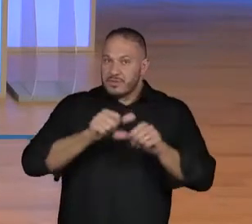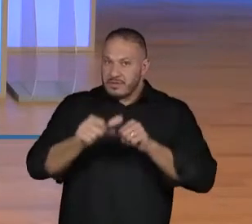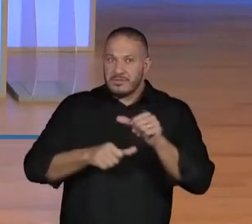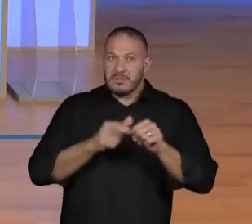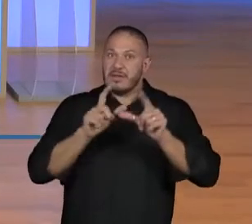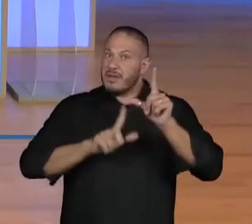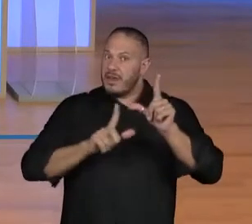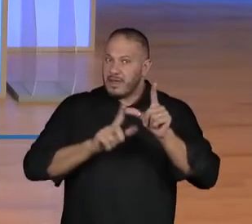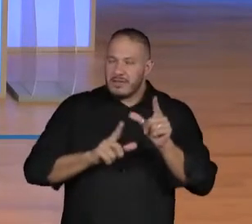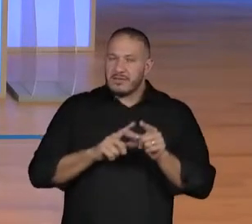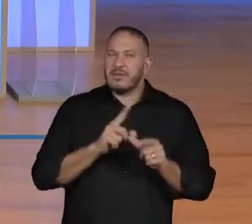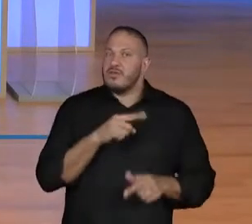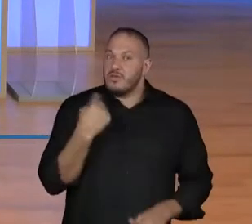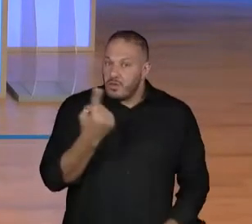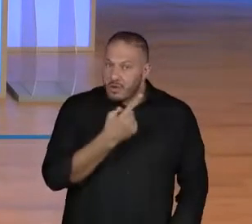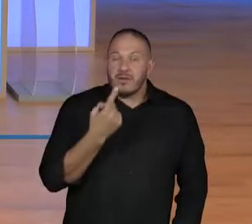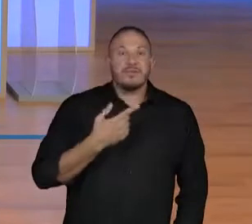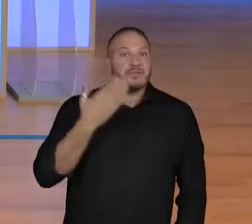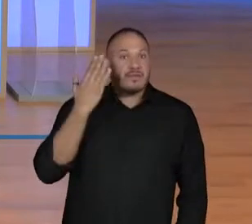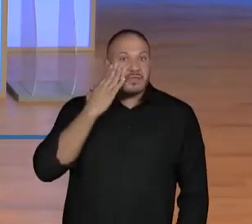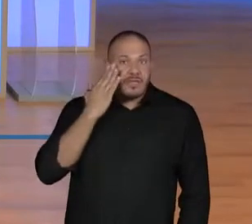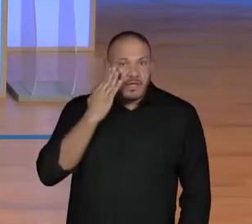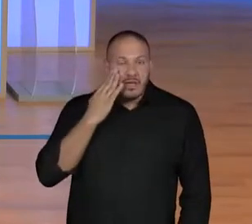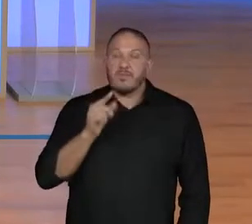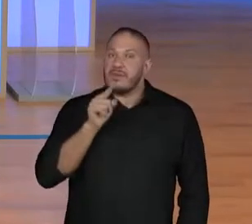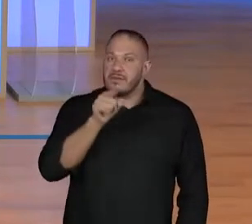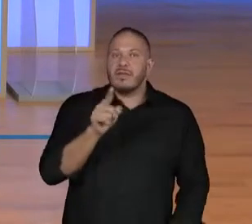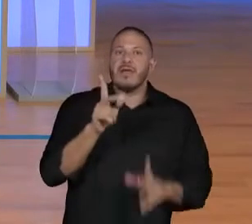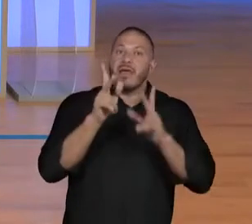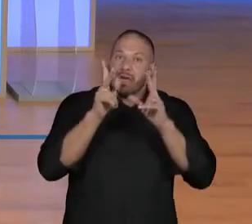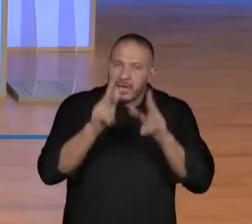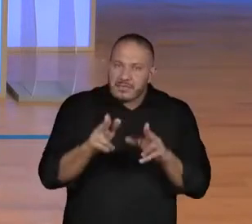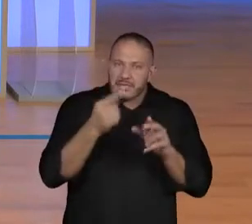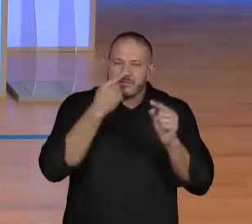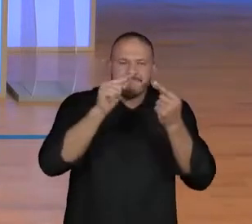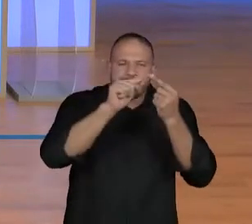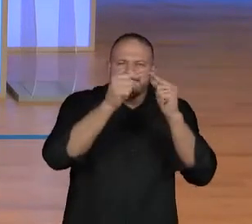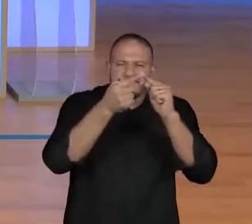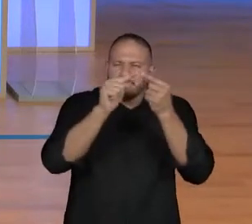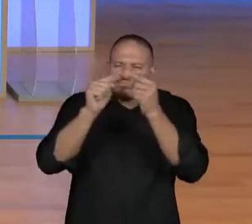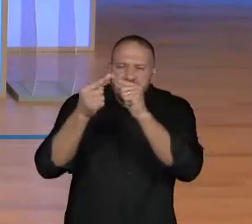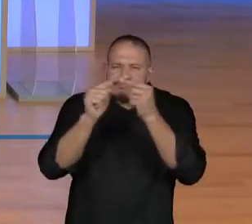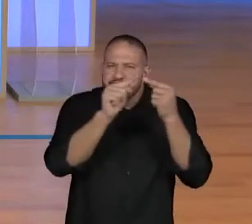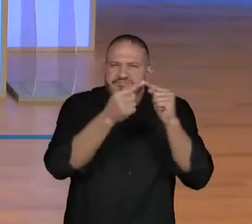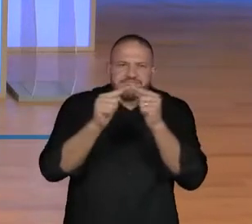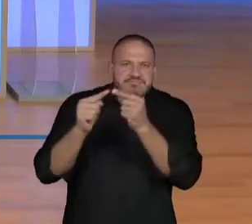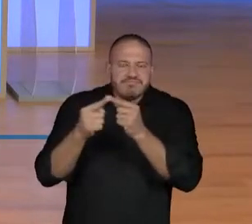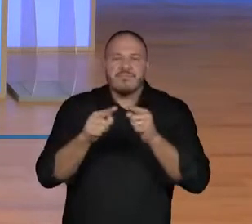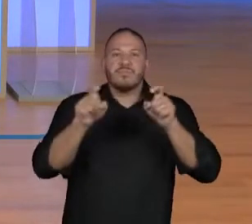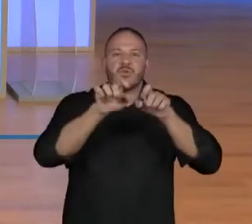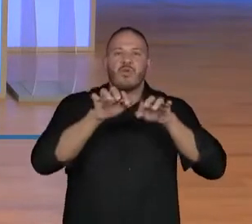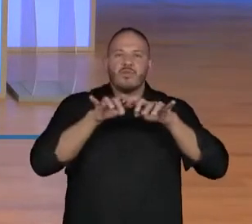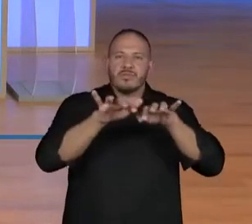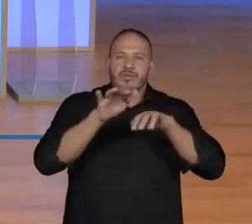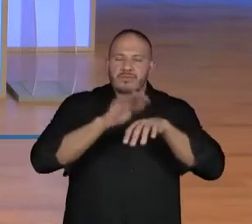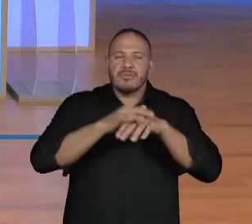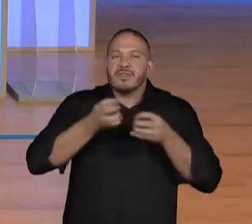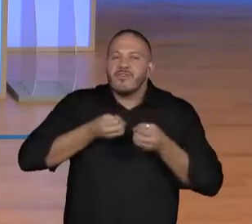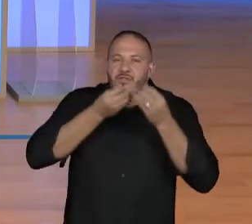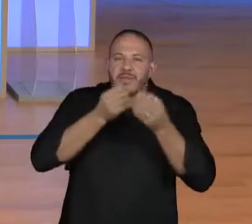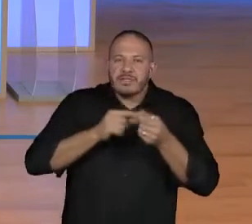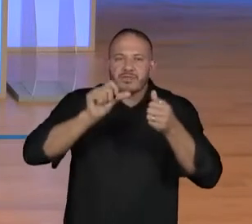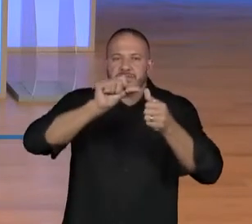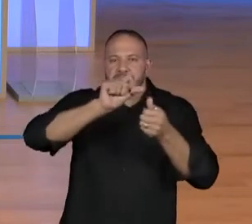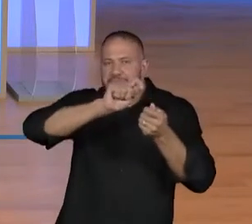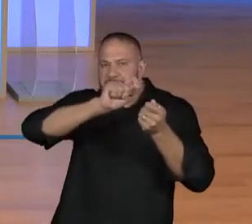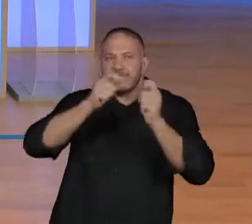nós entendemos que é desse jeito que os computadores recebem as mensagens e as informações.